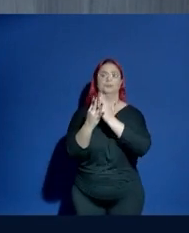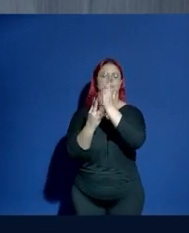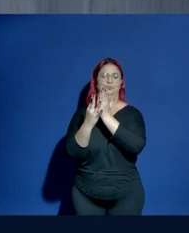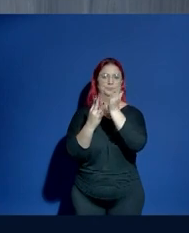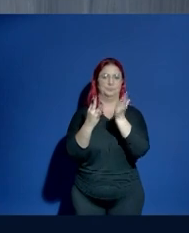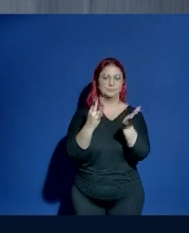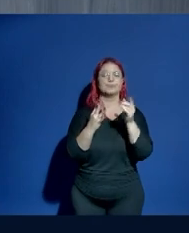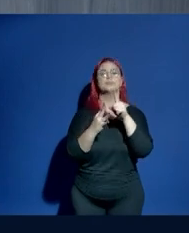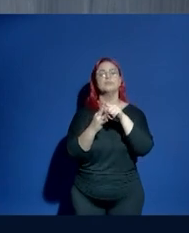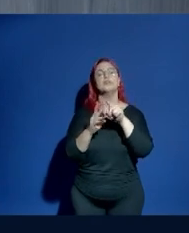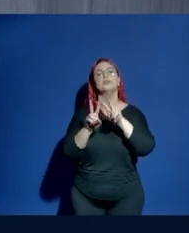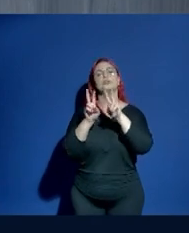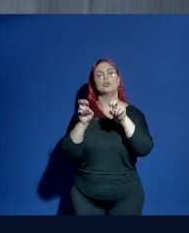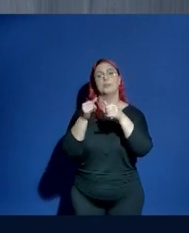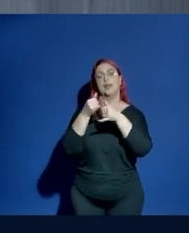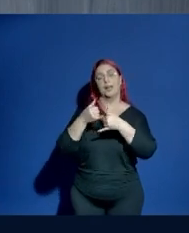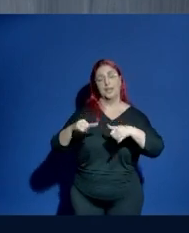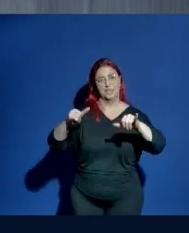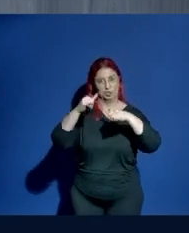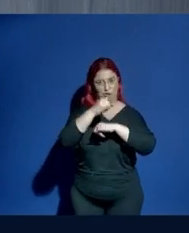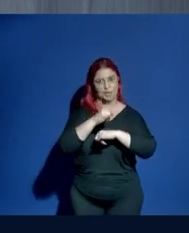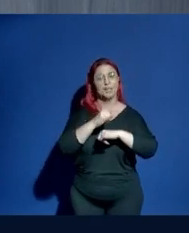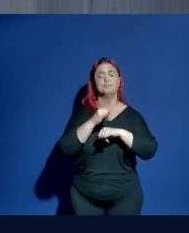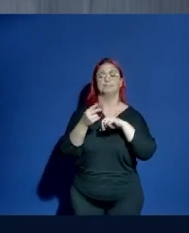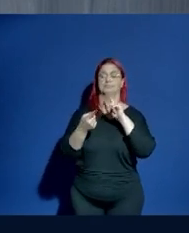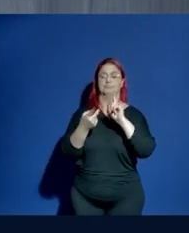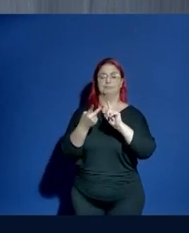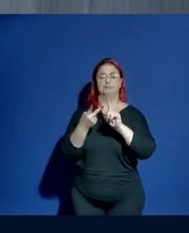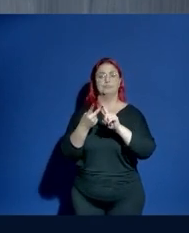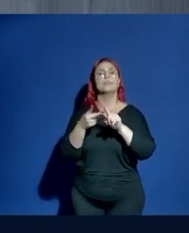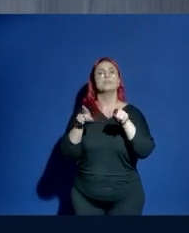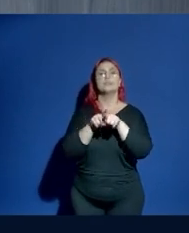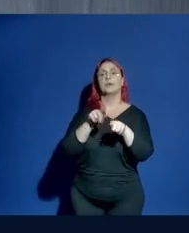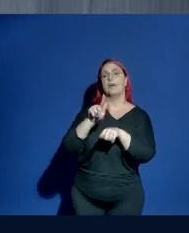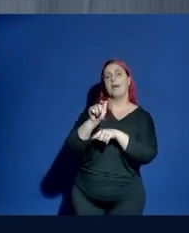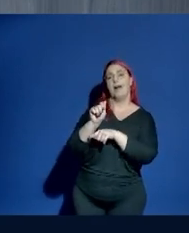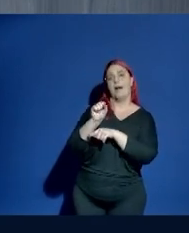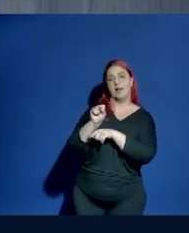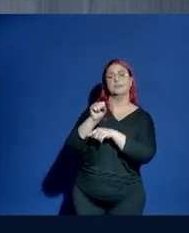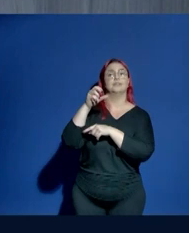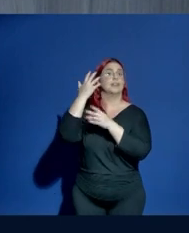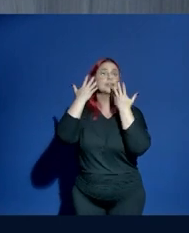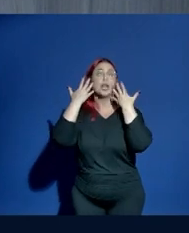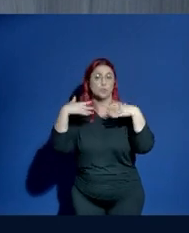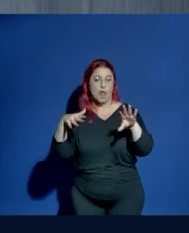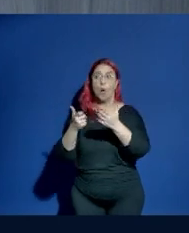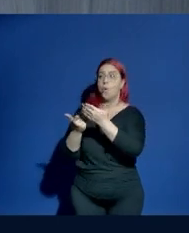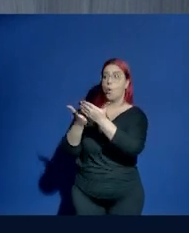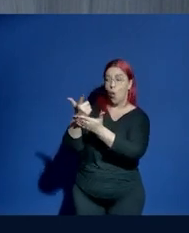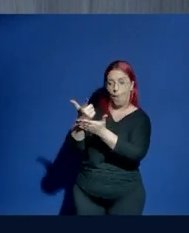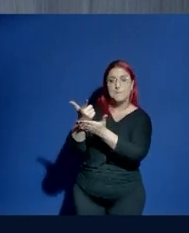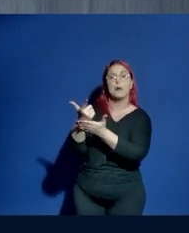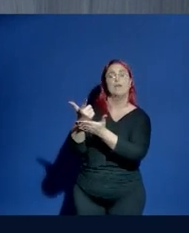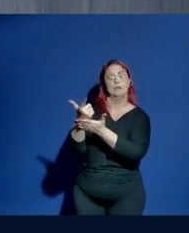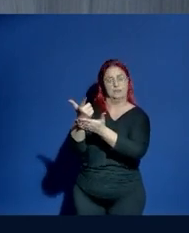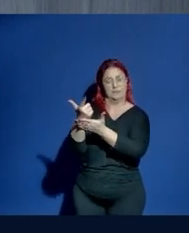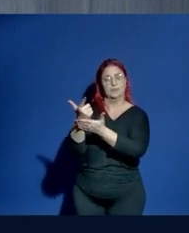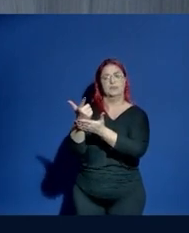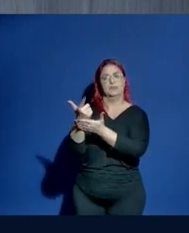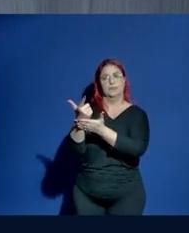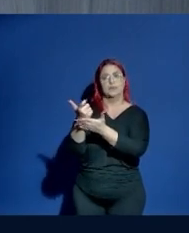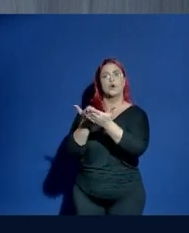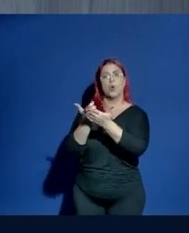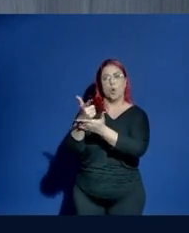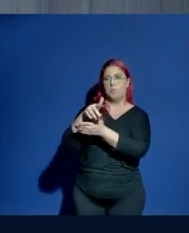uma trade de energia elétrica que atua no mercado livre de energia uma três de gás natural que compra gás produtores no no